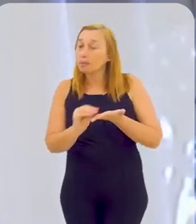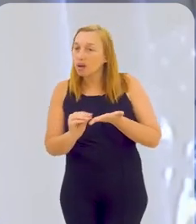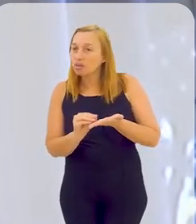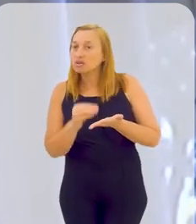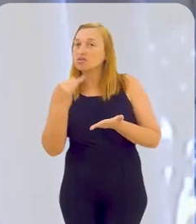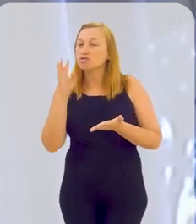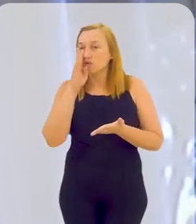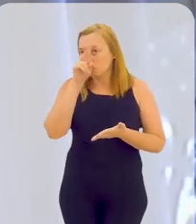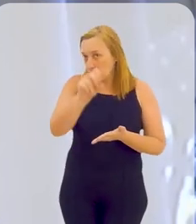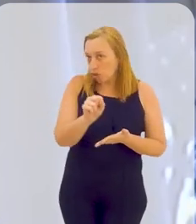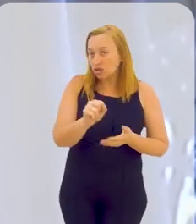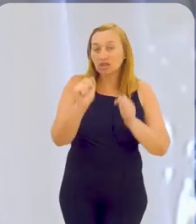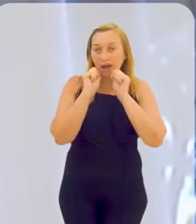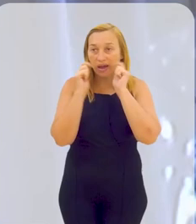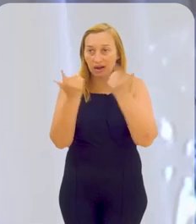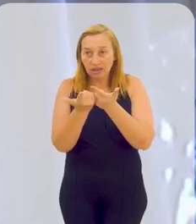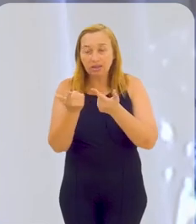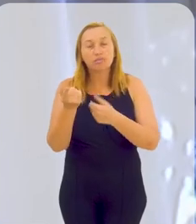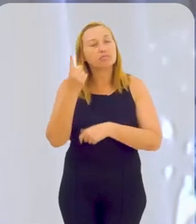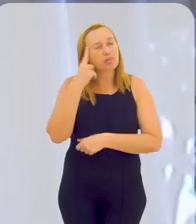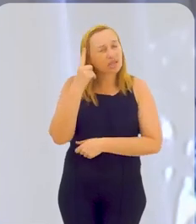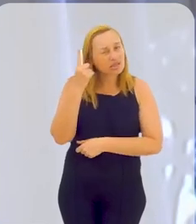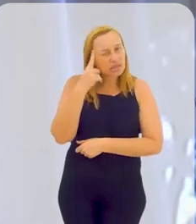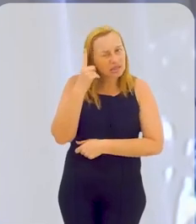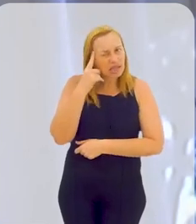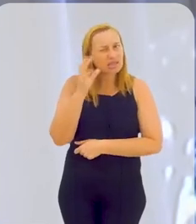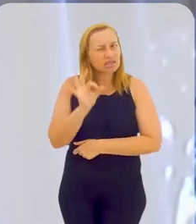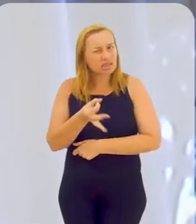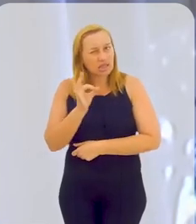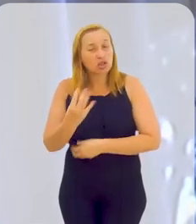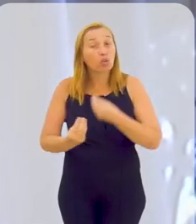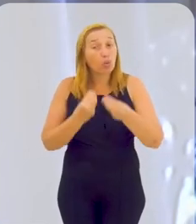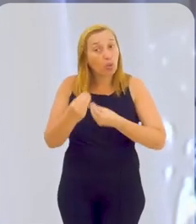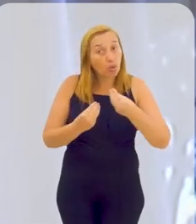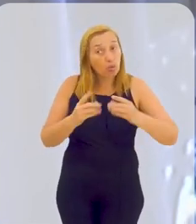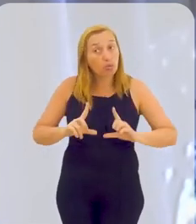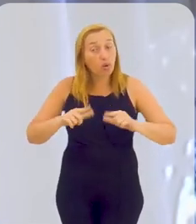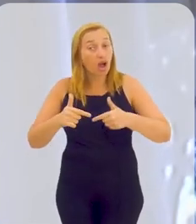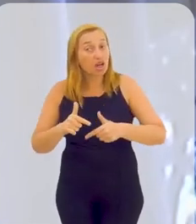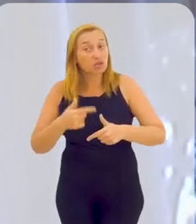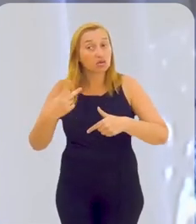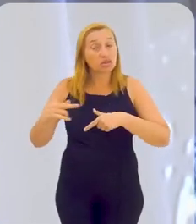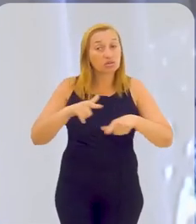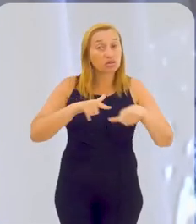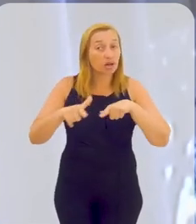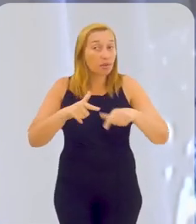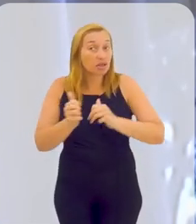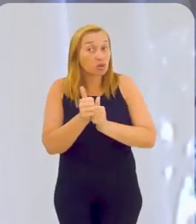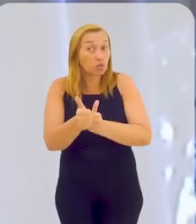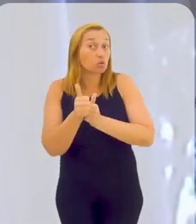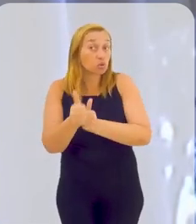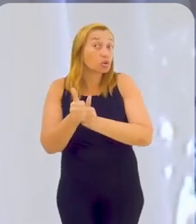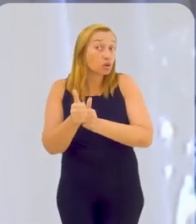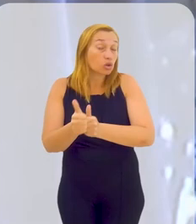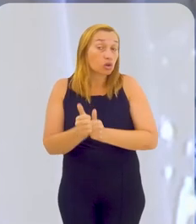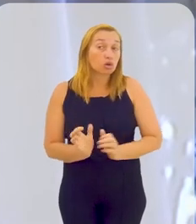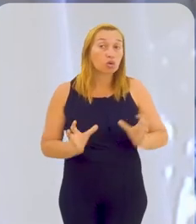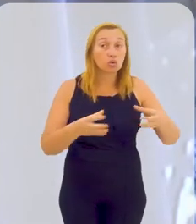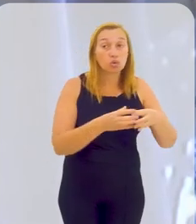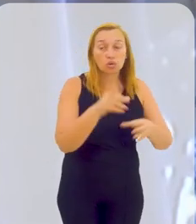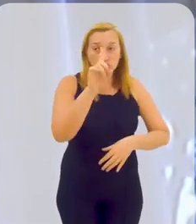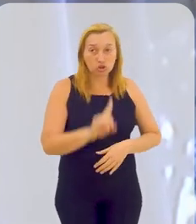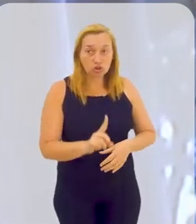pauta muito forte da Alerj, que tem que repensar na forma como faz aí o seu processo de condução para o